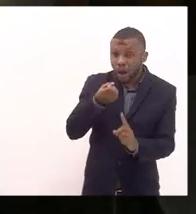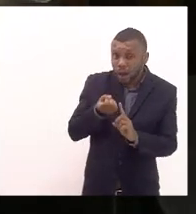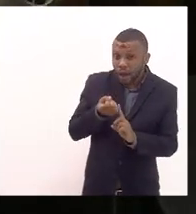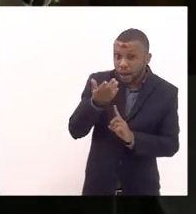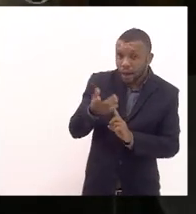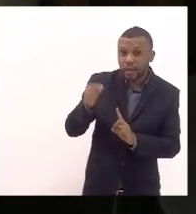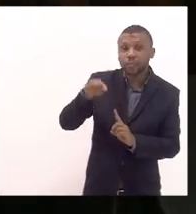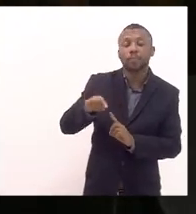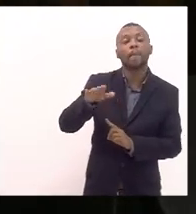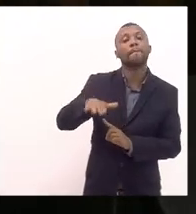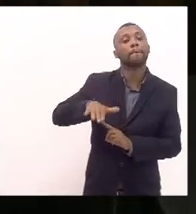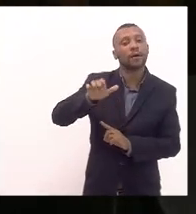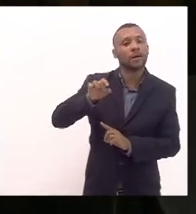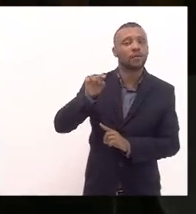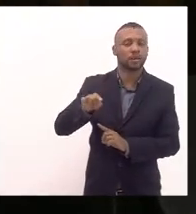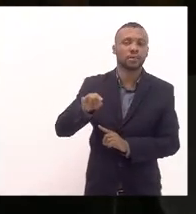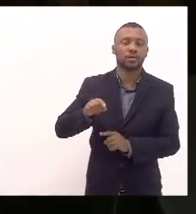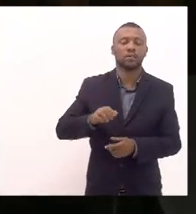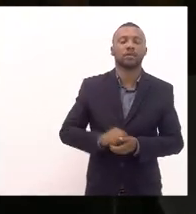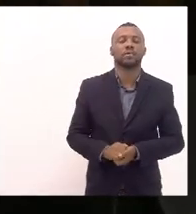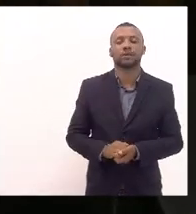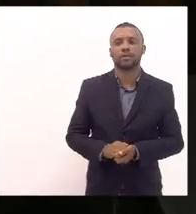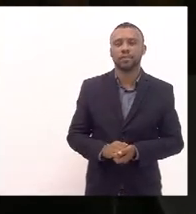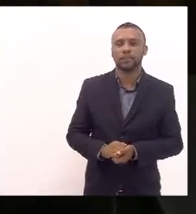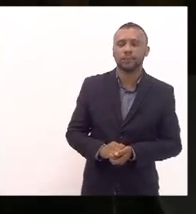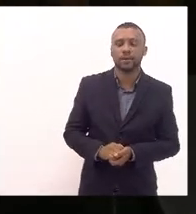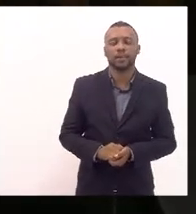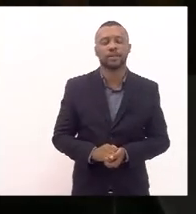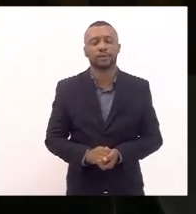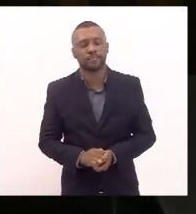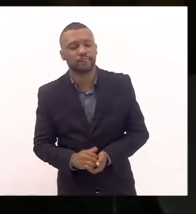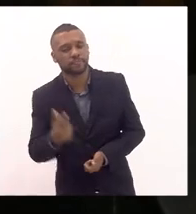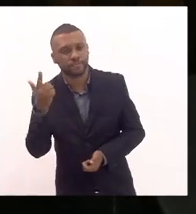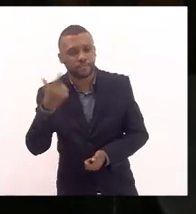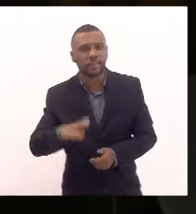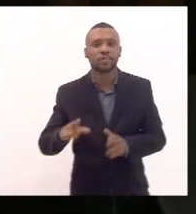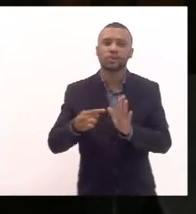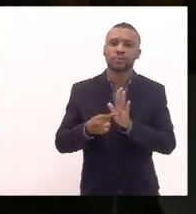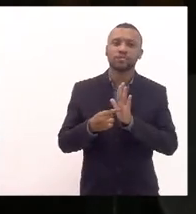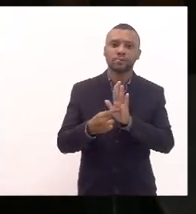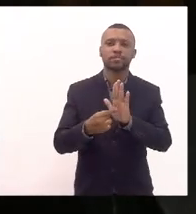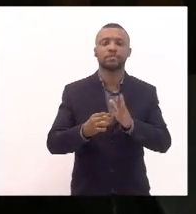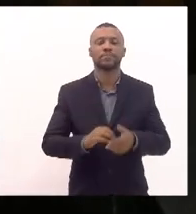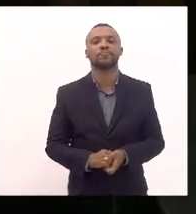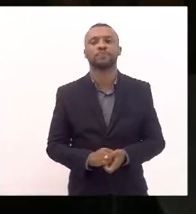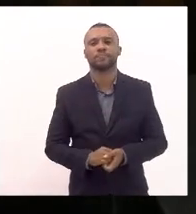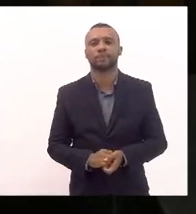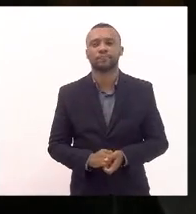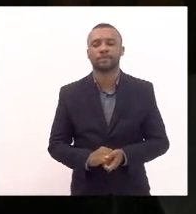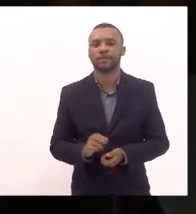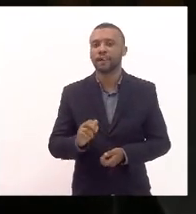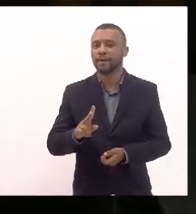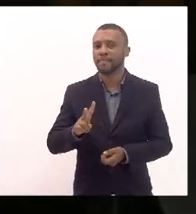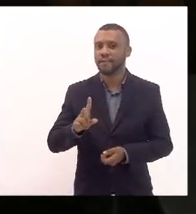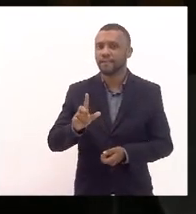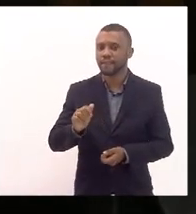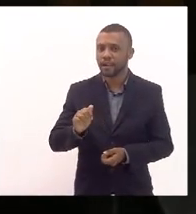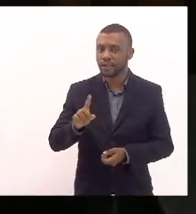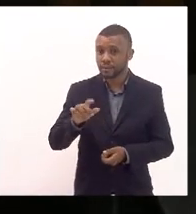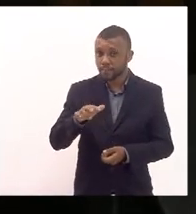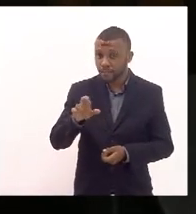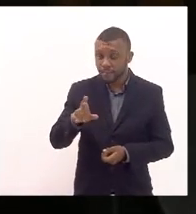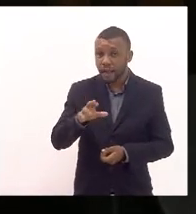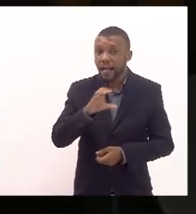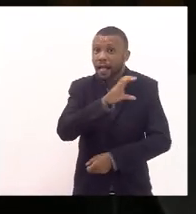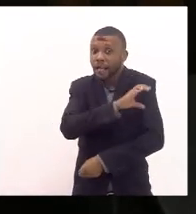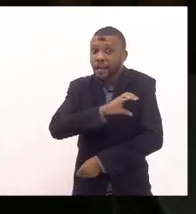relato de uma mãe de uma Mãe compra mais uma the Blood Mix que saiu de Campos